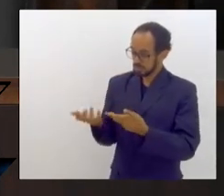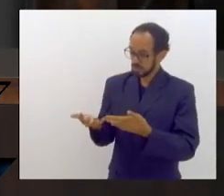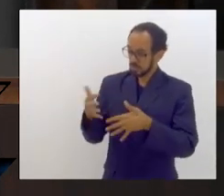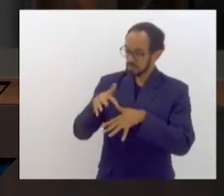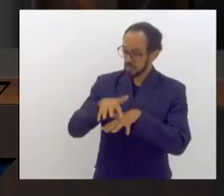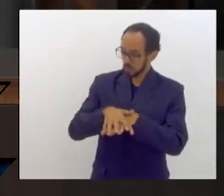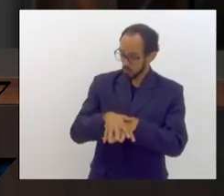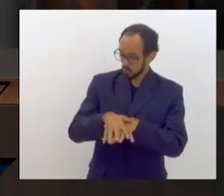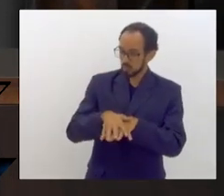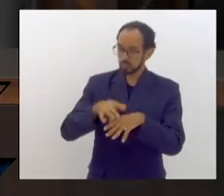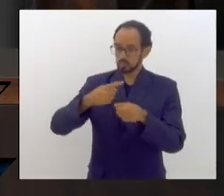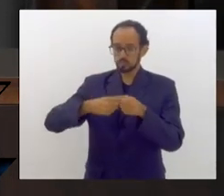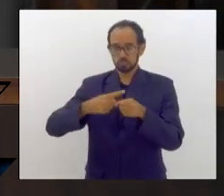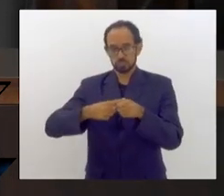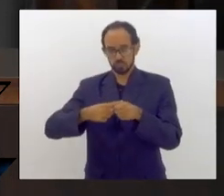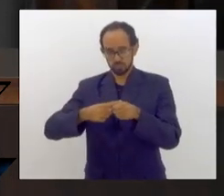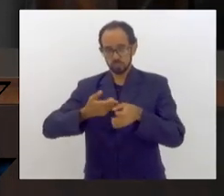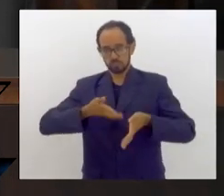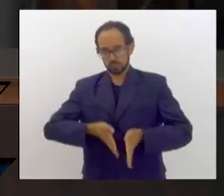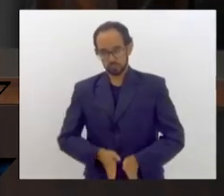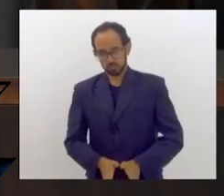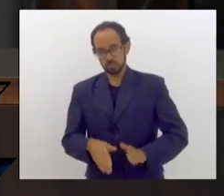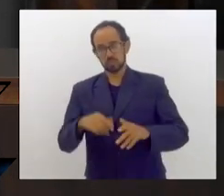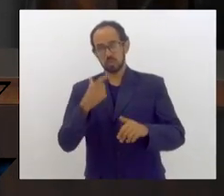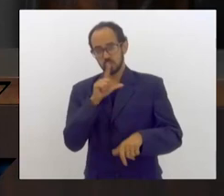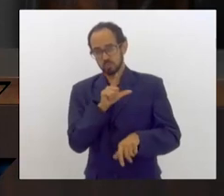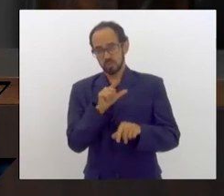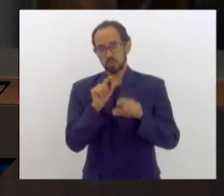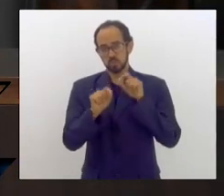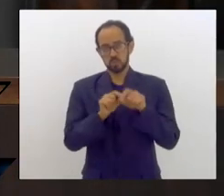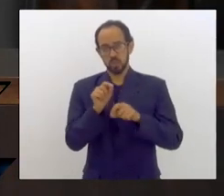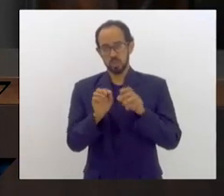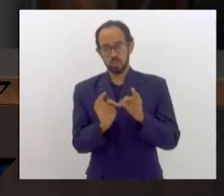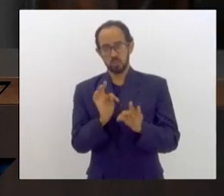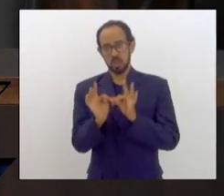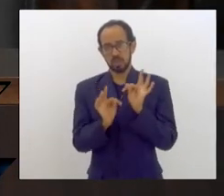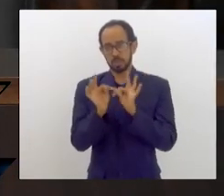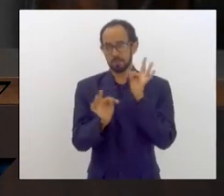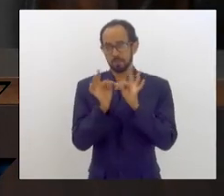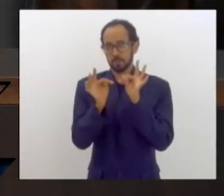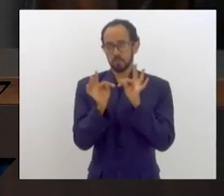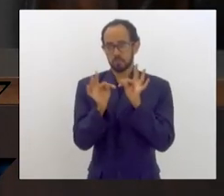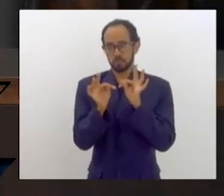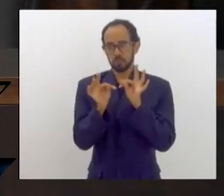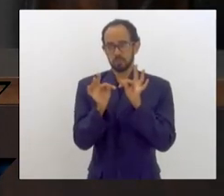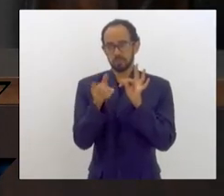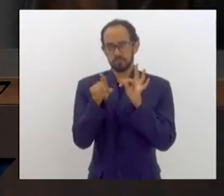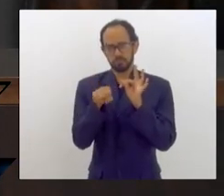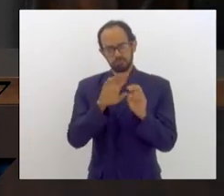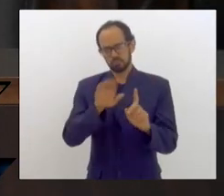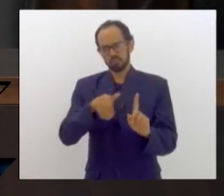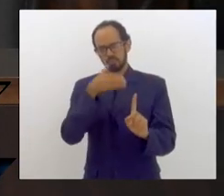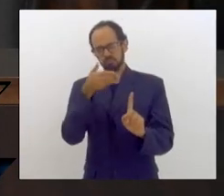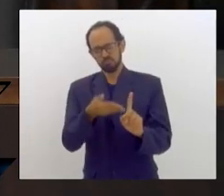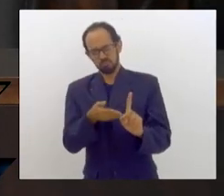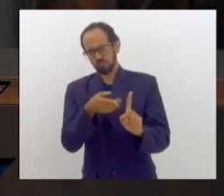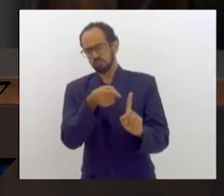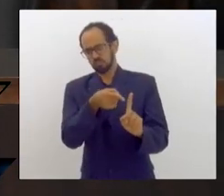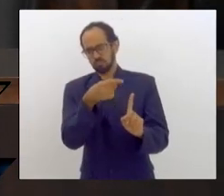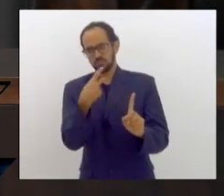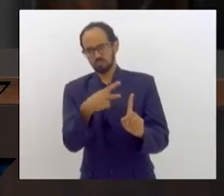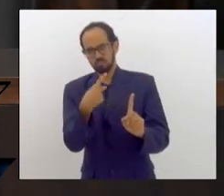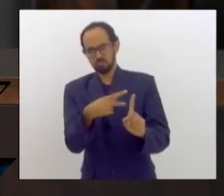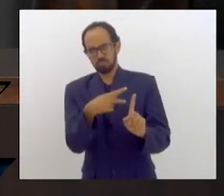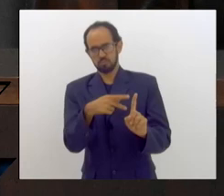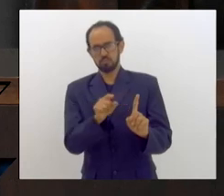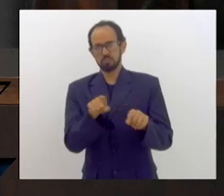ao seu município de origem, eles vão conseguir, além de ter um tratamento, o tratamento que é digno e deve ser disponibilizado